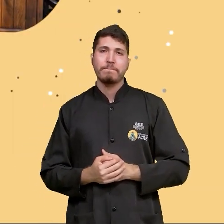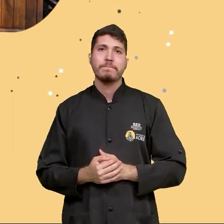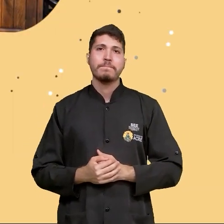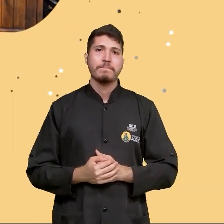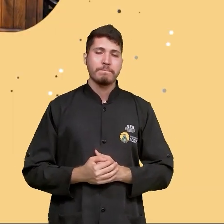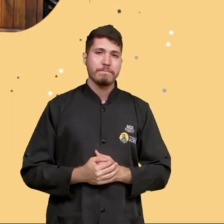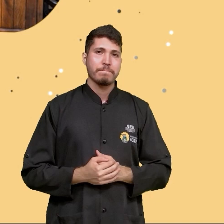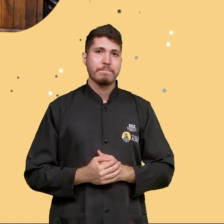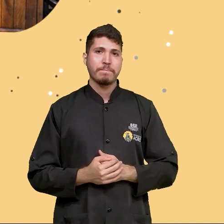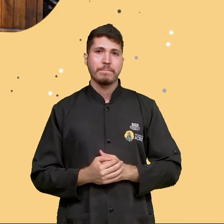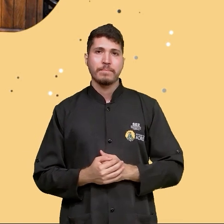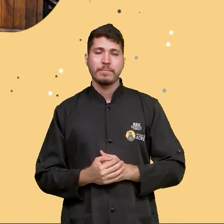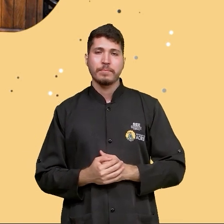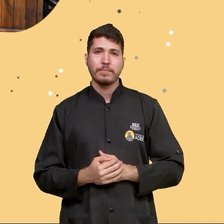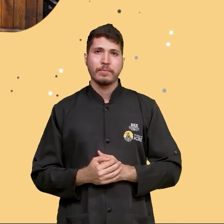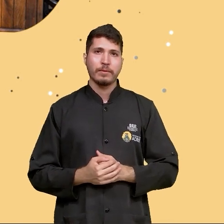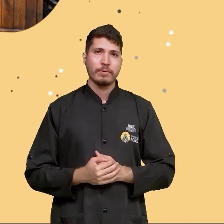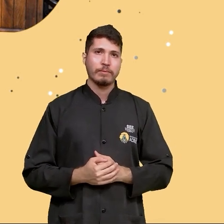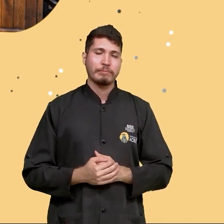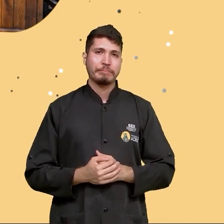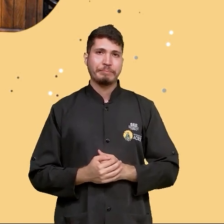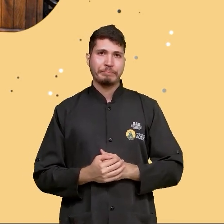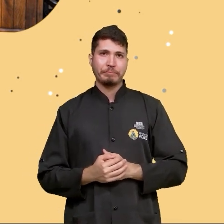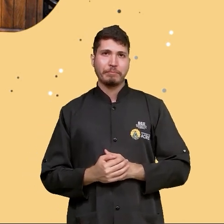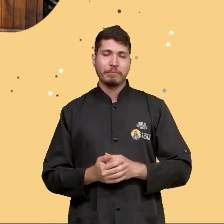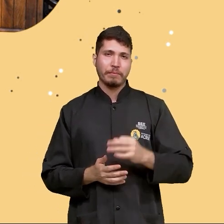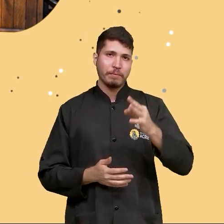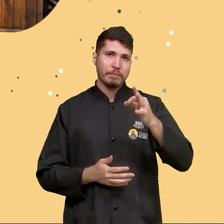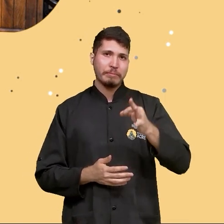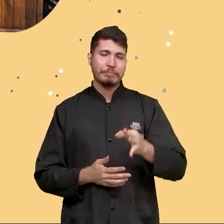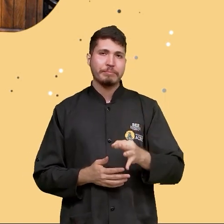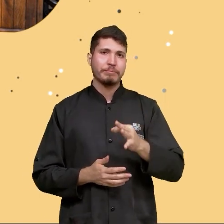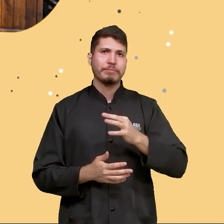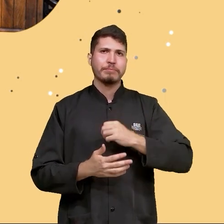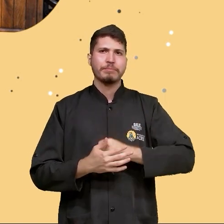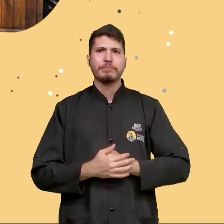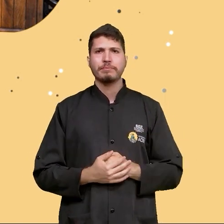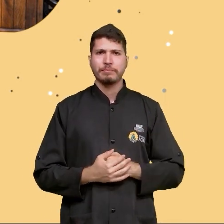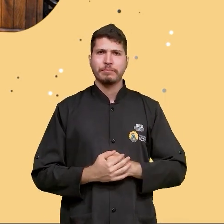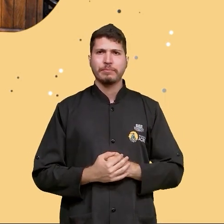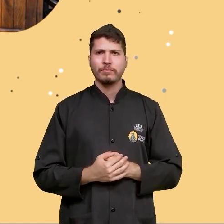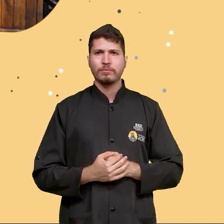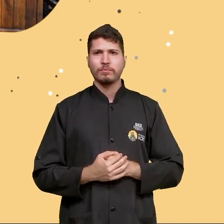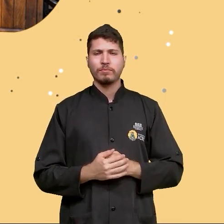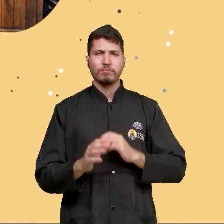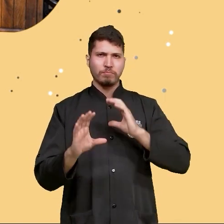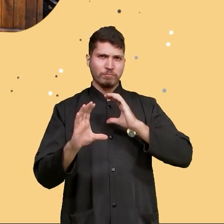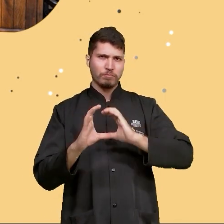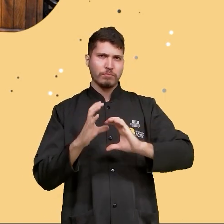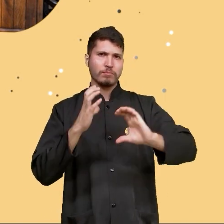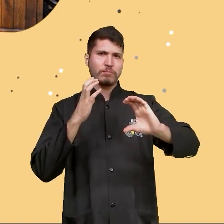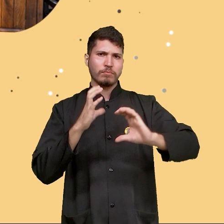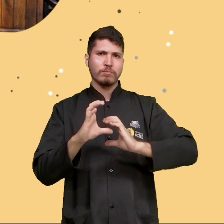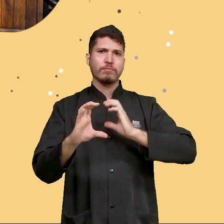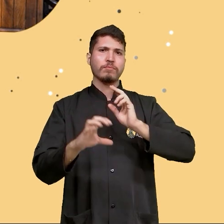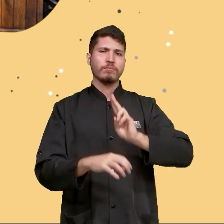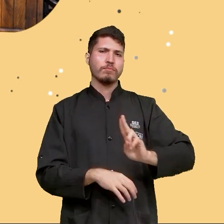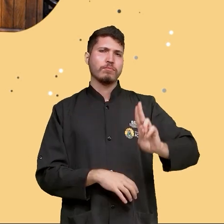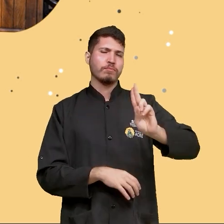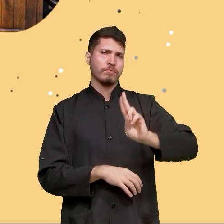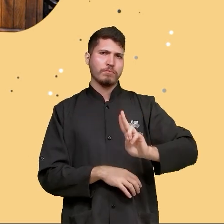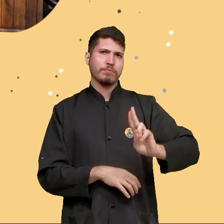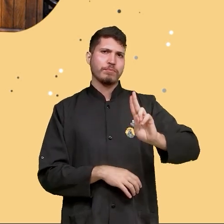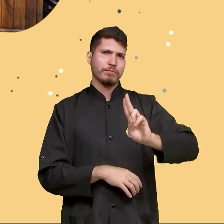Acertou quem marcou aí verdadeiro. De fato, o canto gregoriano ele era usado